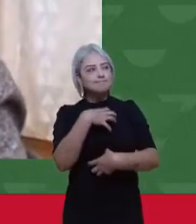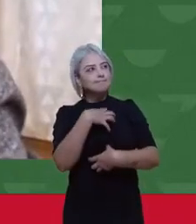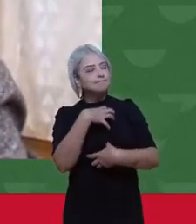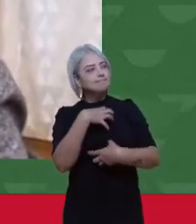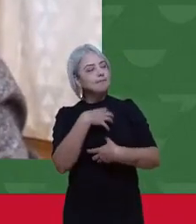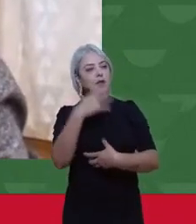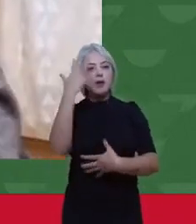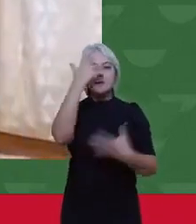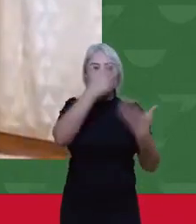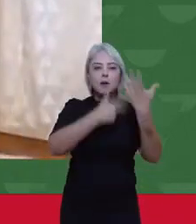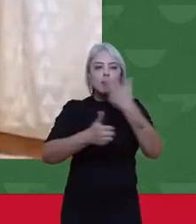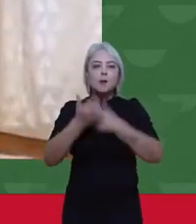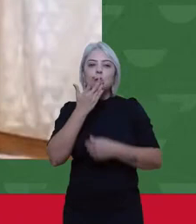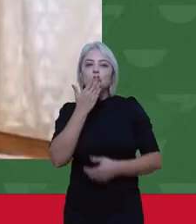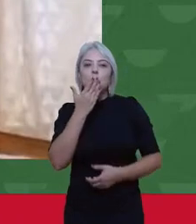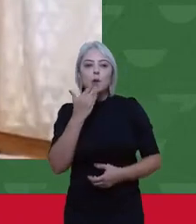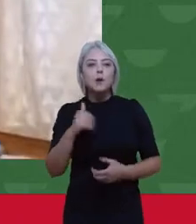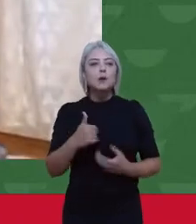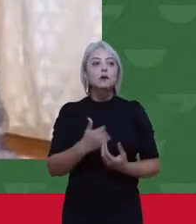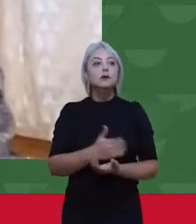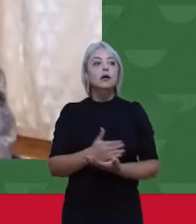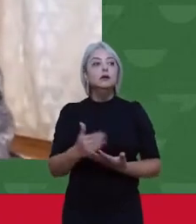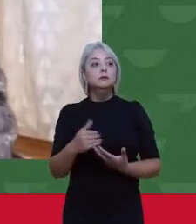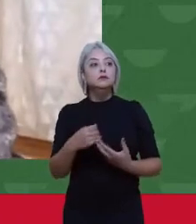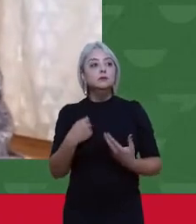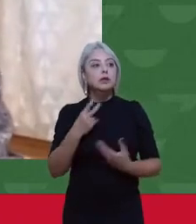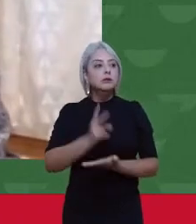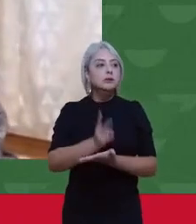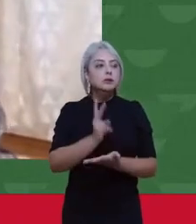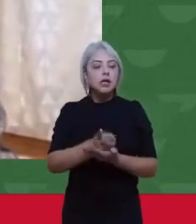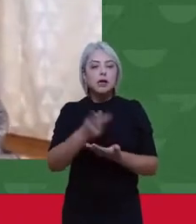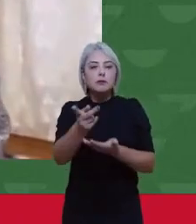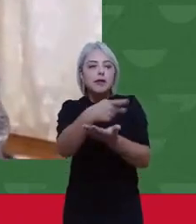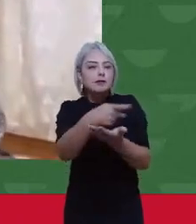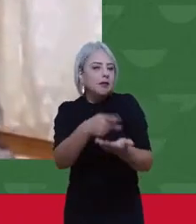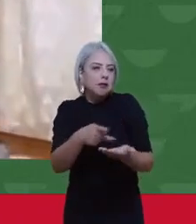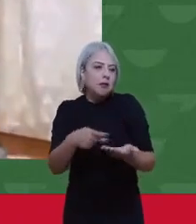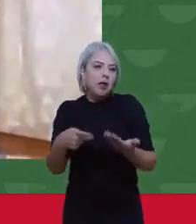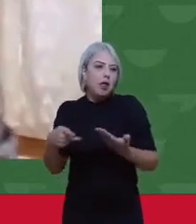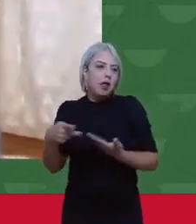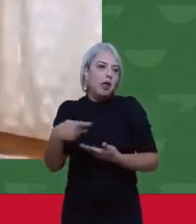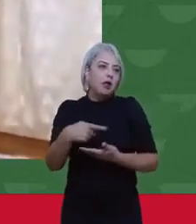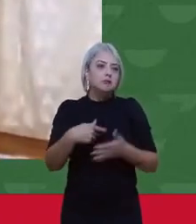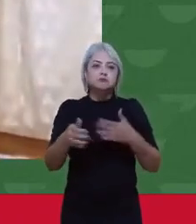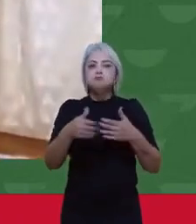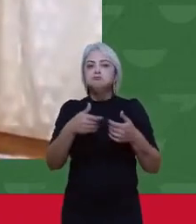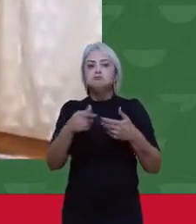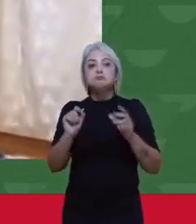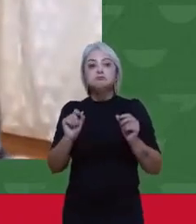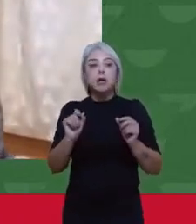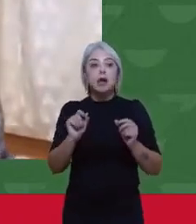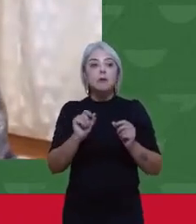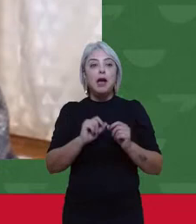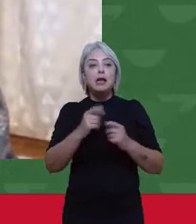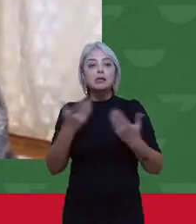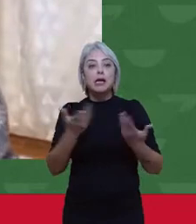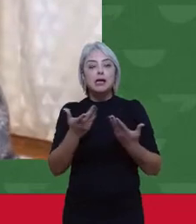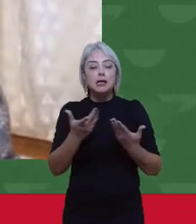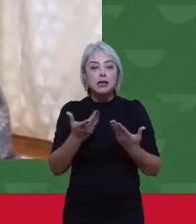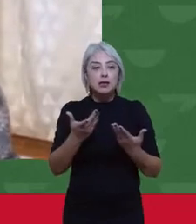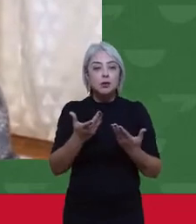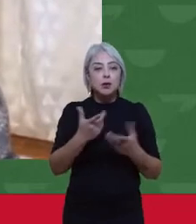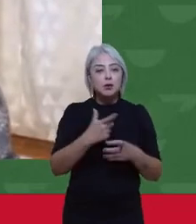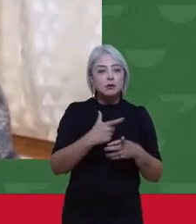a beleza, com as cores. E aí eu sempre desenhei, assim, muito esporadicamente, mas no exílio, com o peso